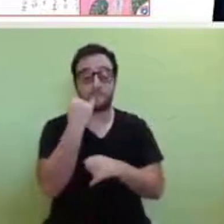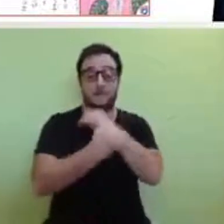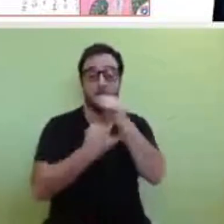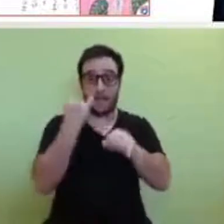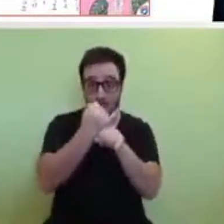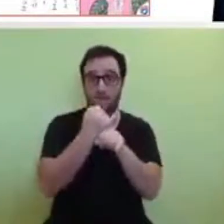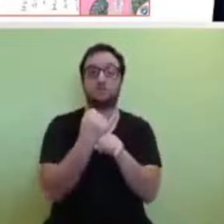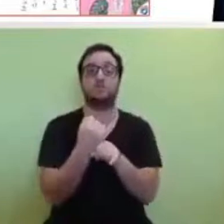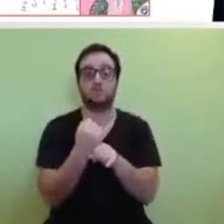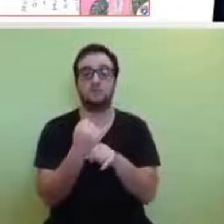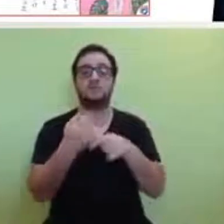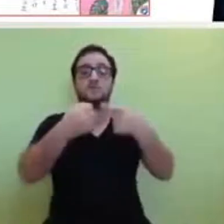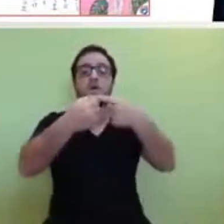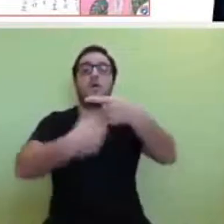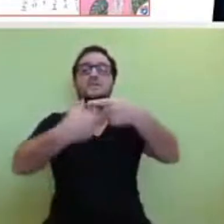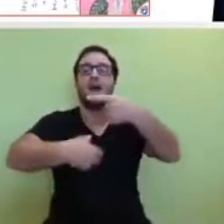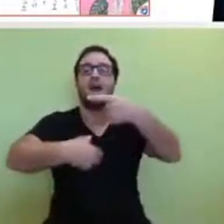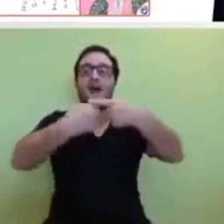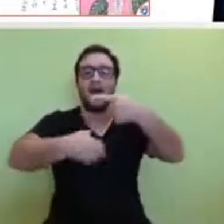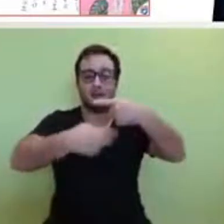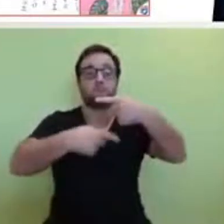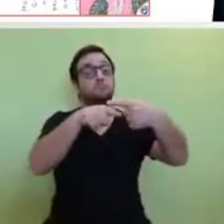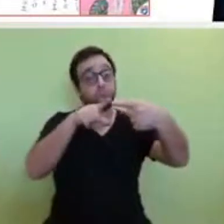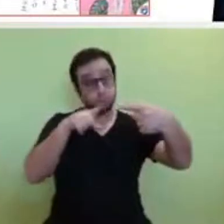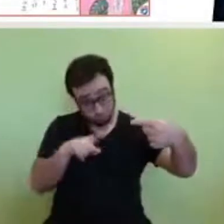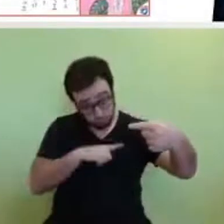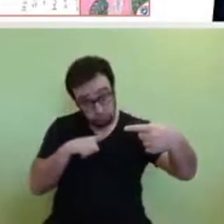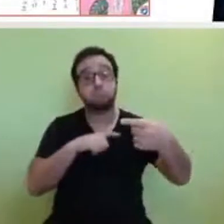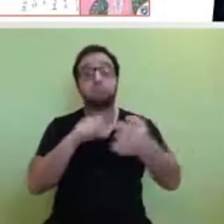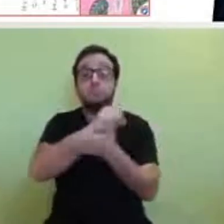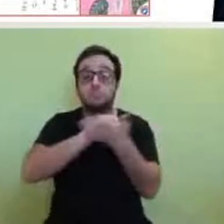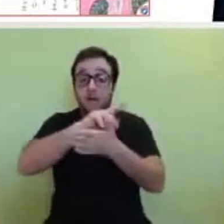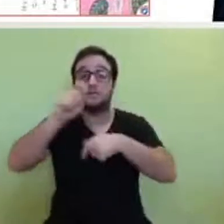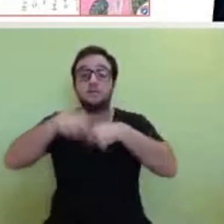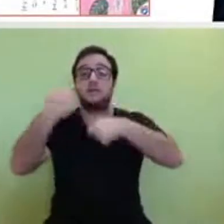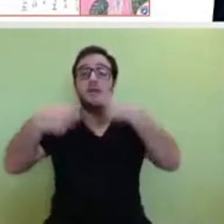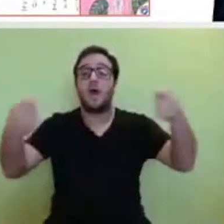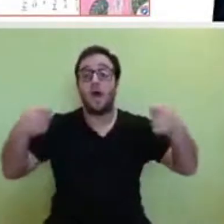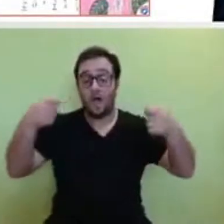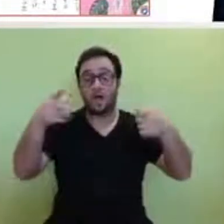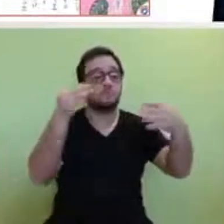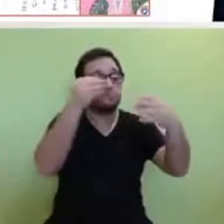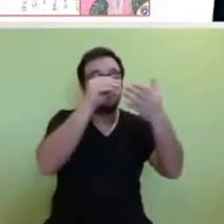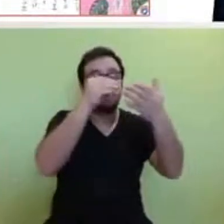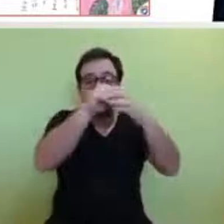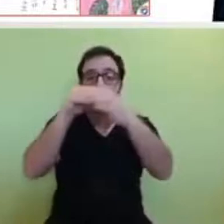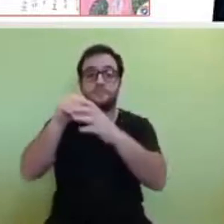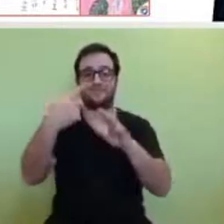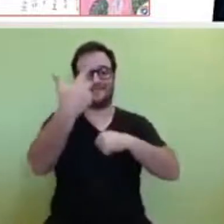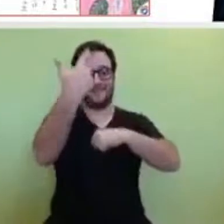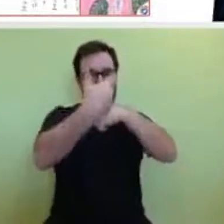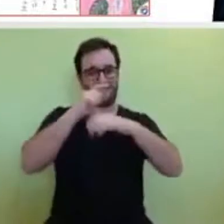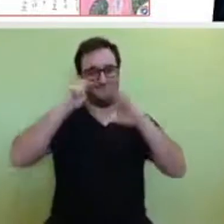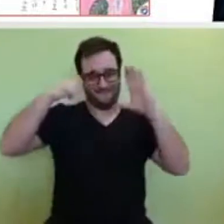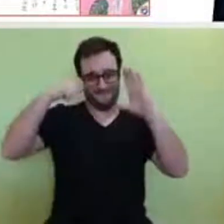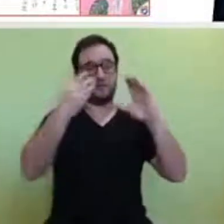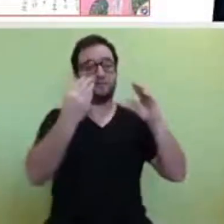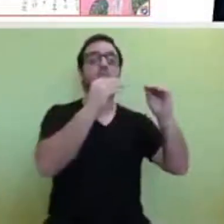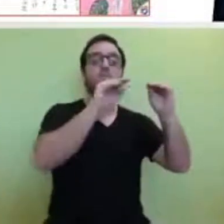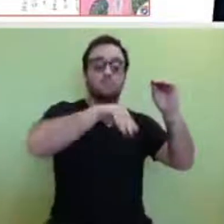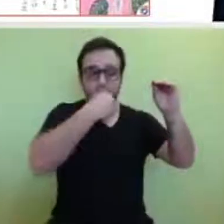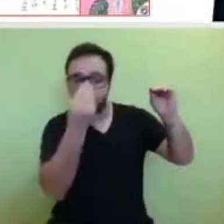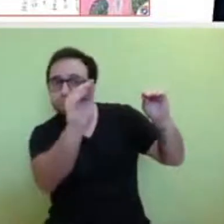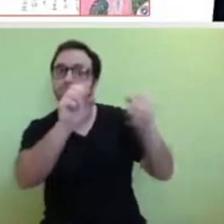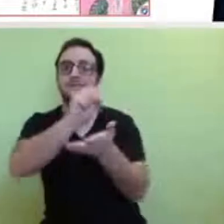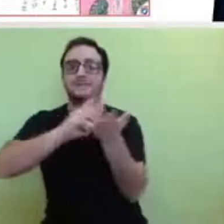escrita de sinais para registro dos sinais, que é uma prática bem comum. A gente vê vários glossários que também registram os sinais, utilizando a